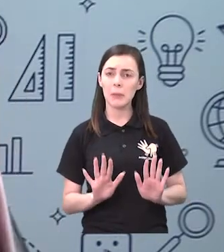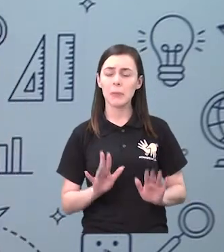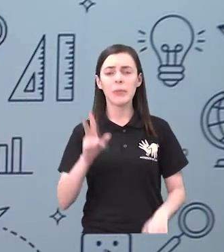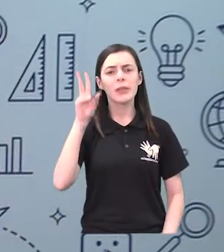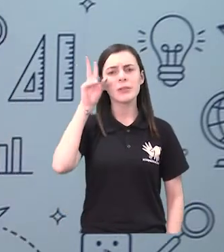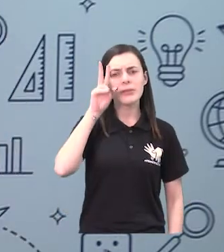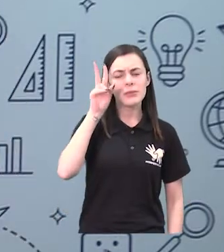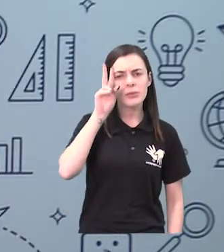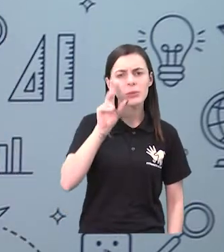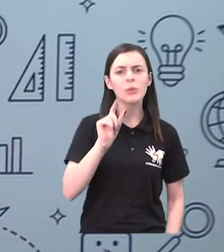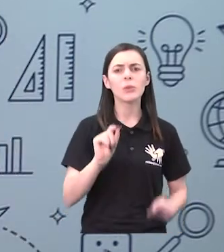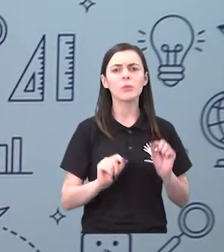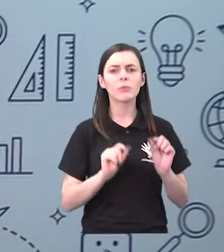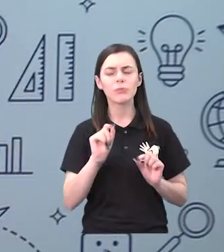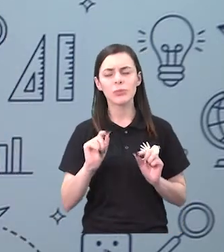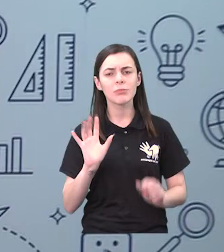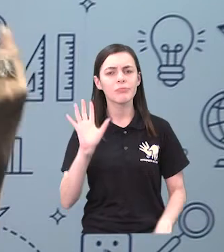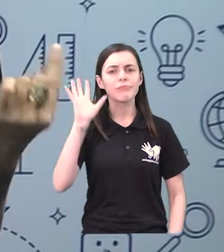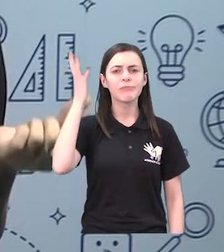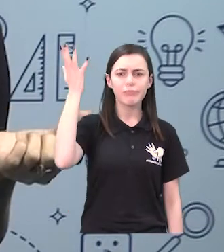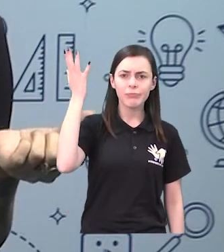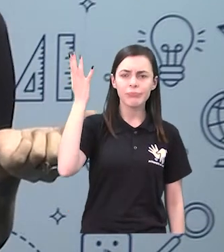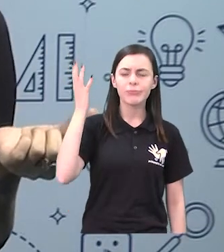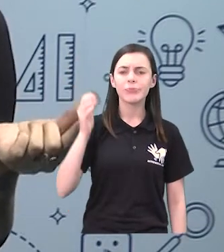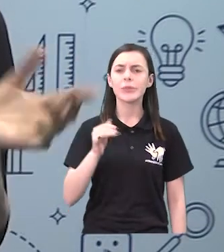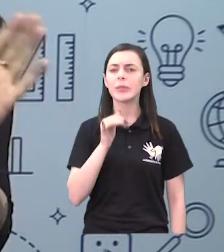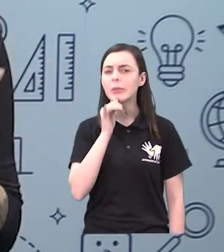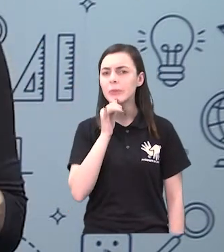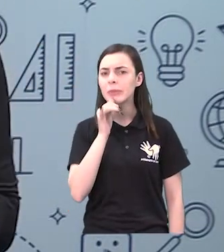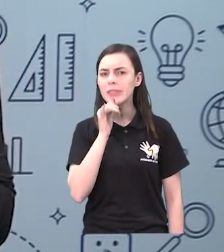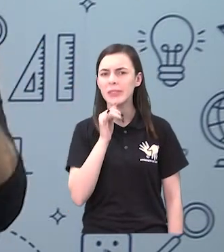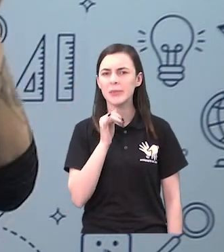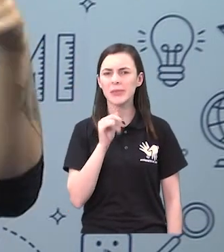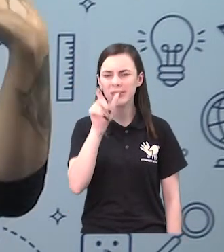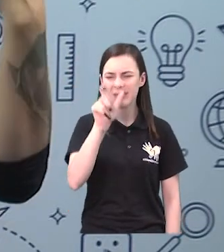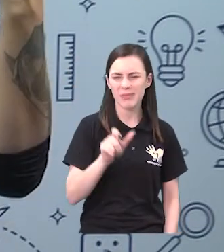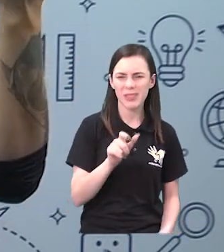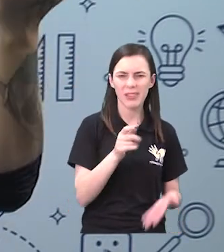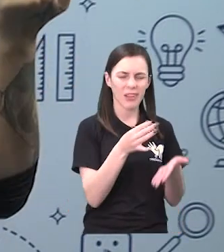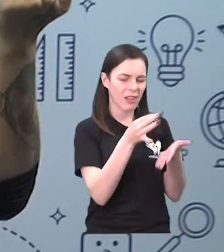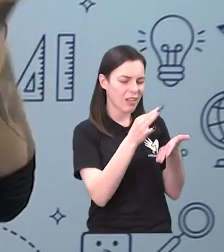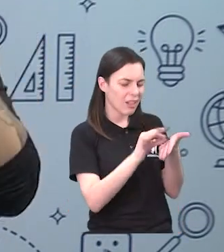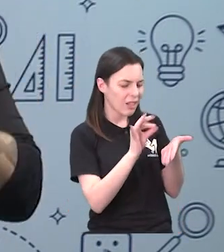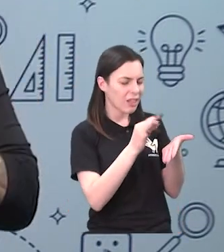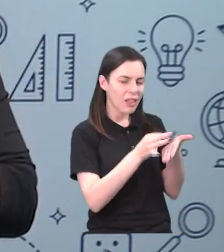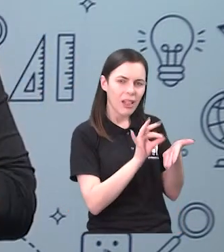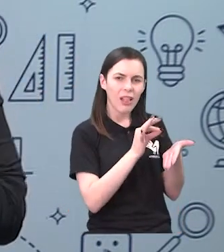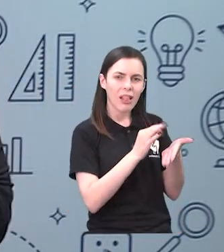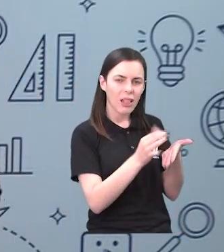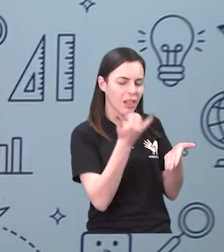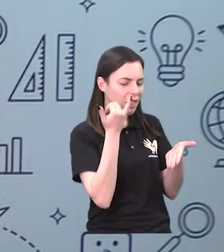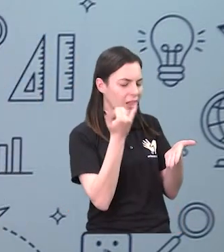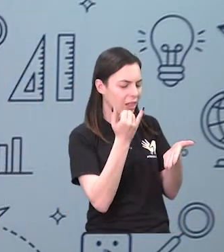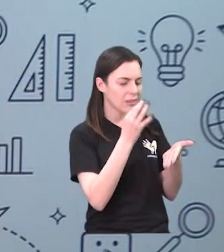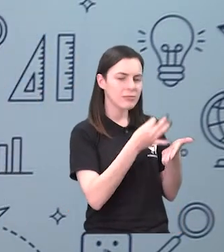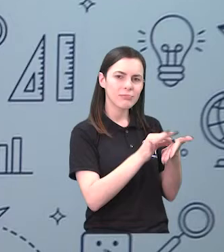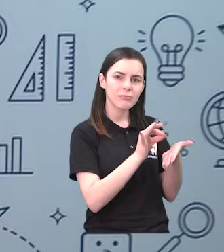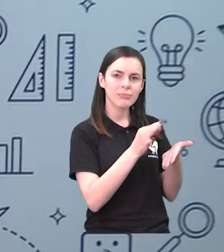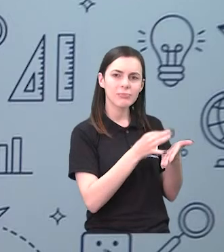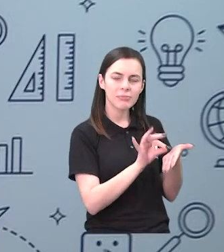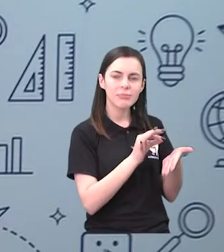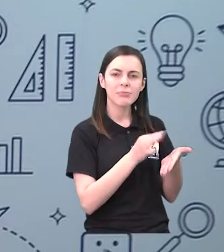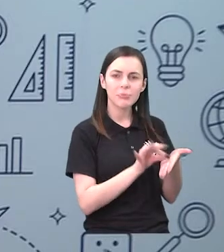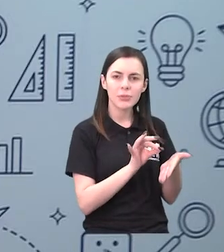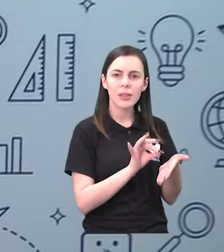própria os acontecimentos ali o fato de se ficar corrigindo quando a gente tem